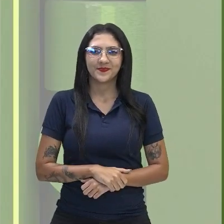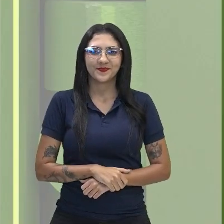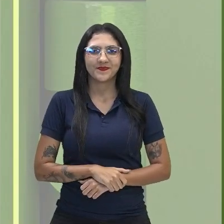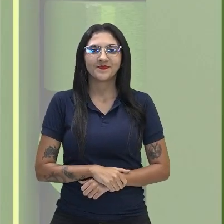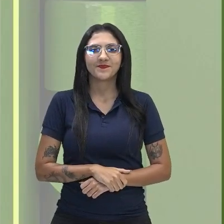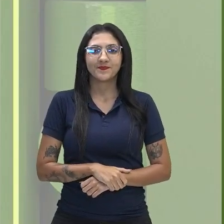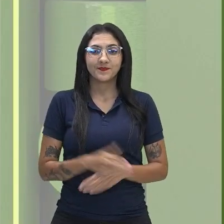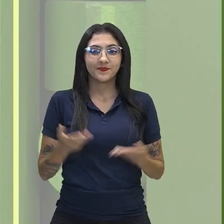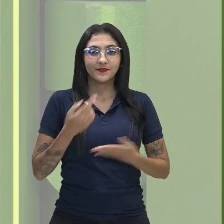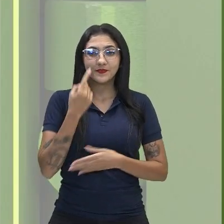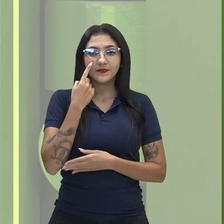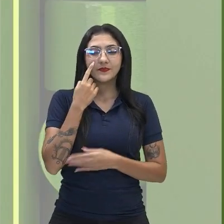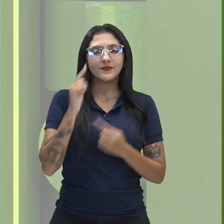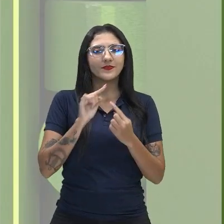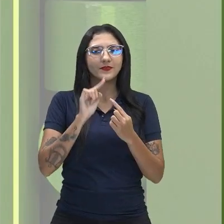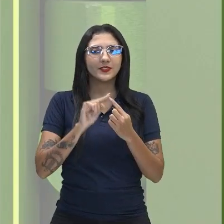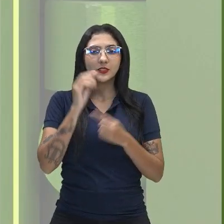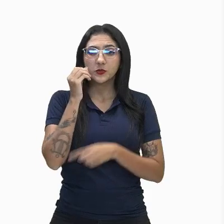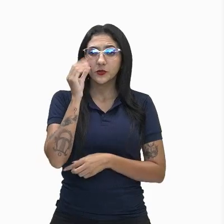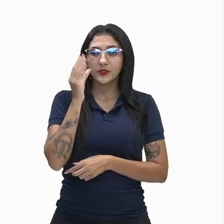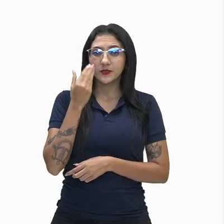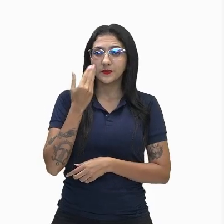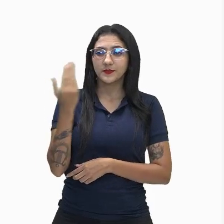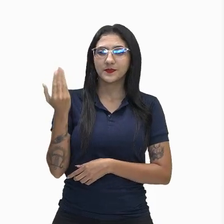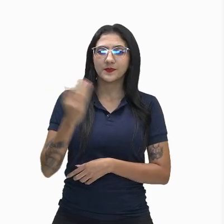Então vamos à leitura do nosso objeto de conhecimento?